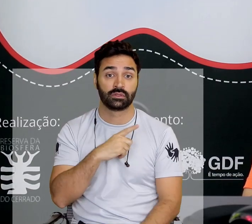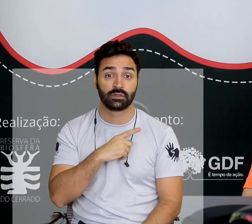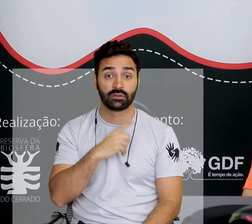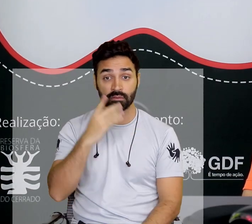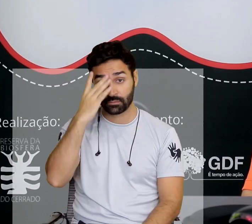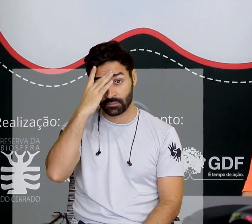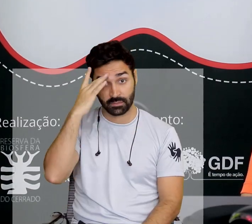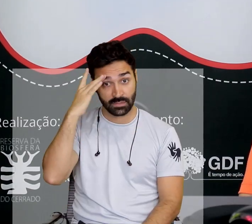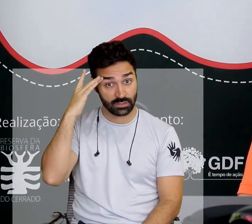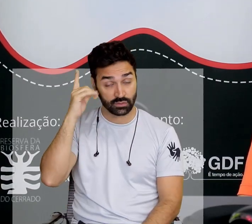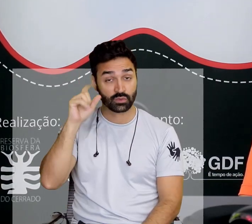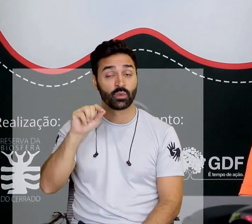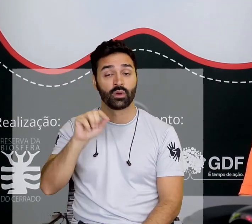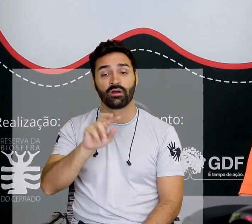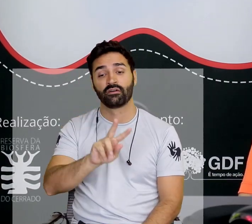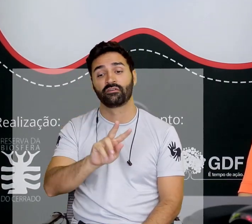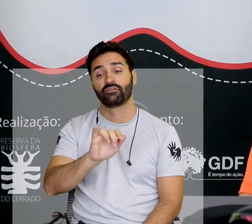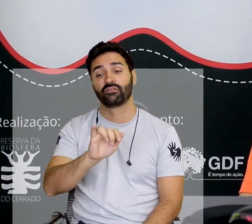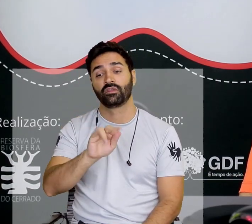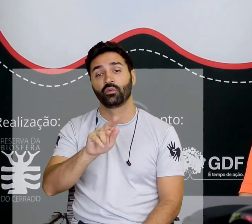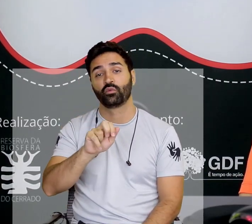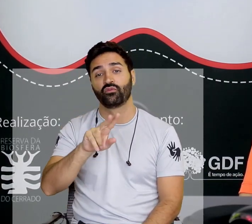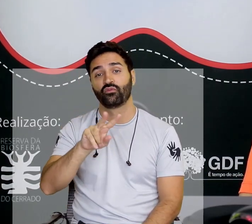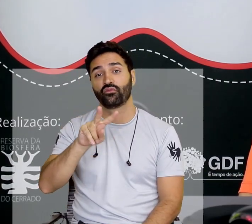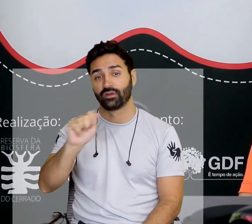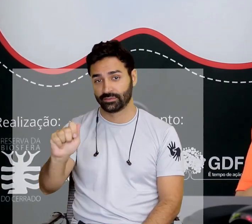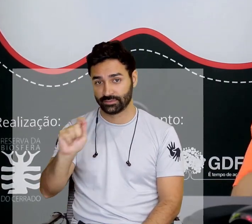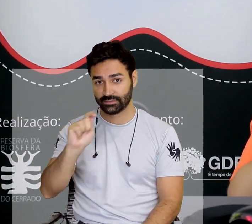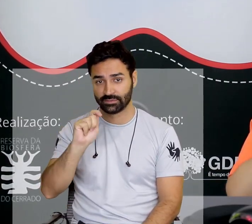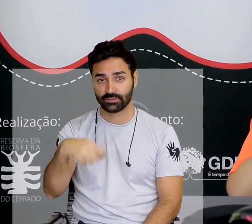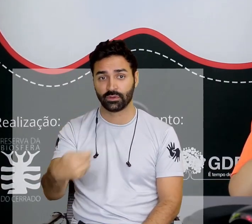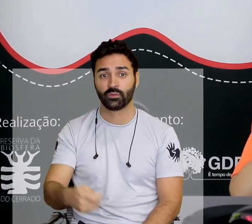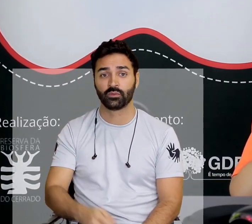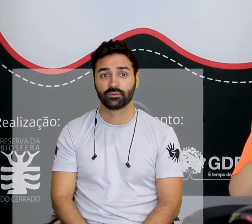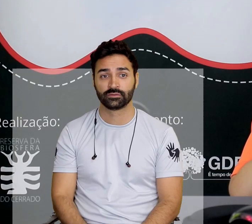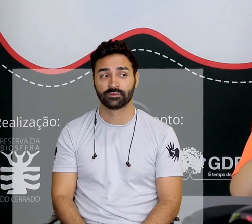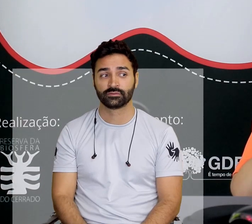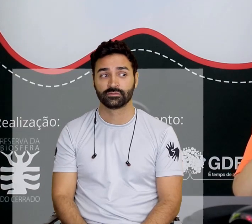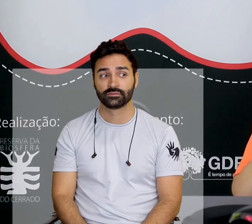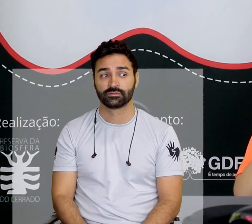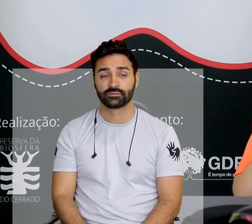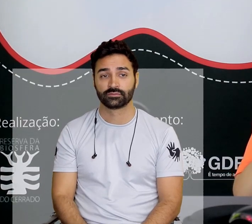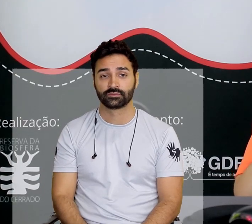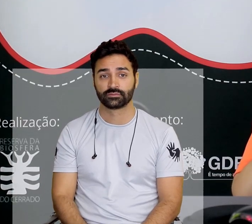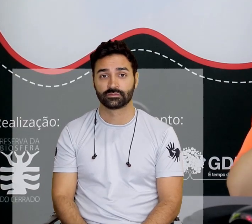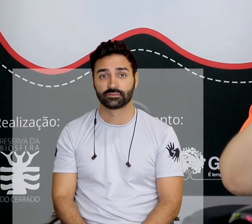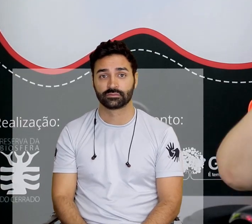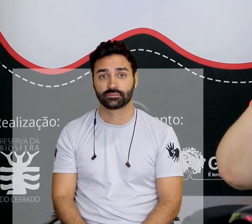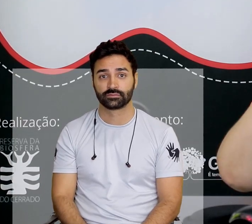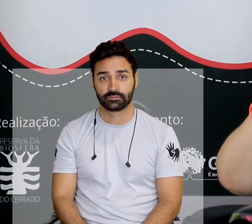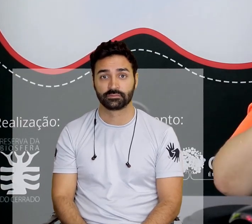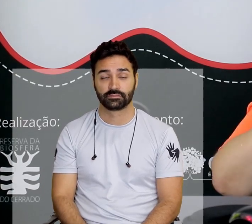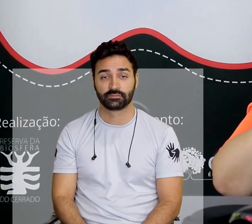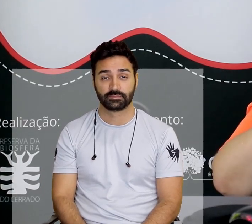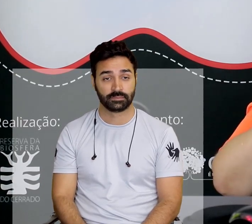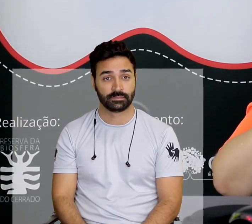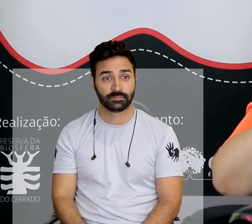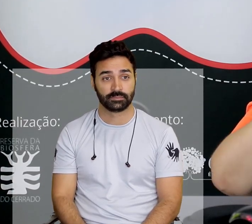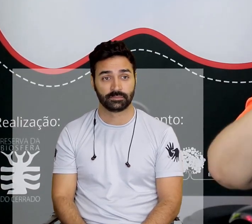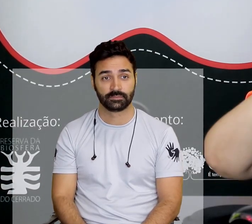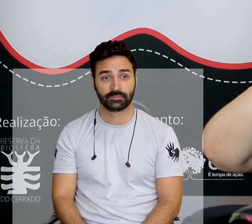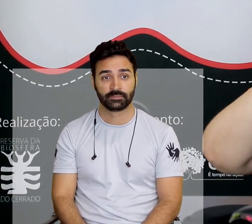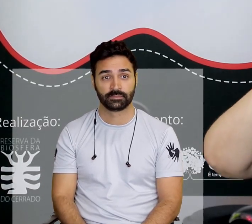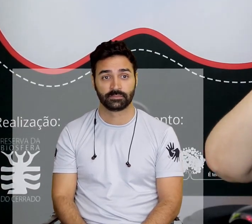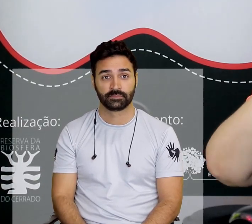é viúva. Qual é o sinal? No dedo da aliança,